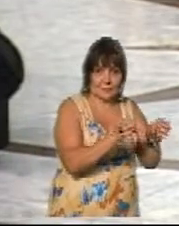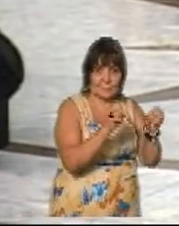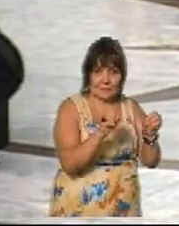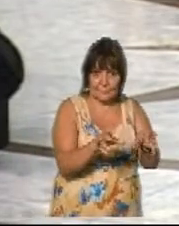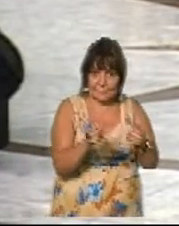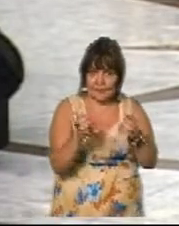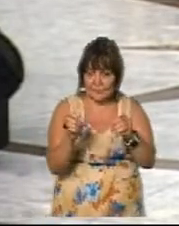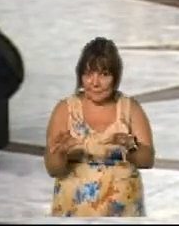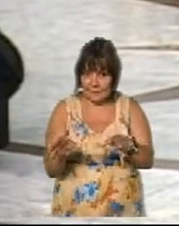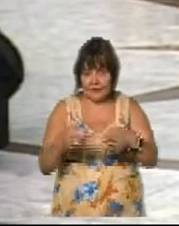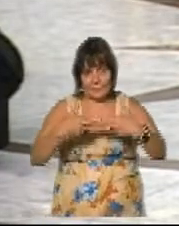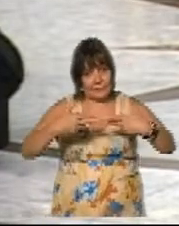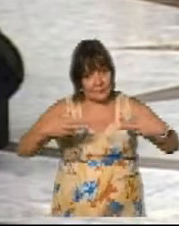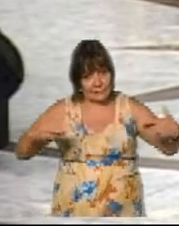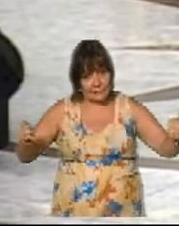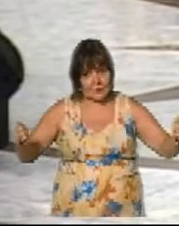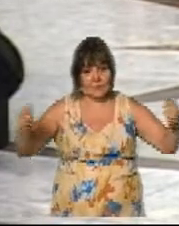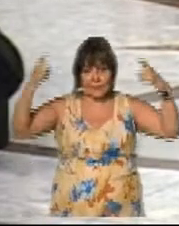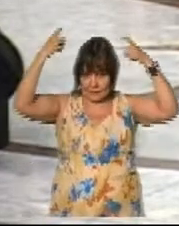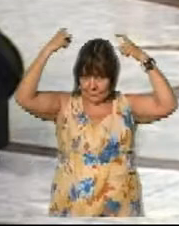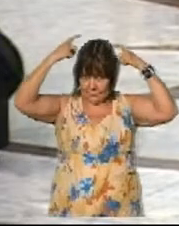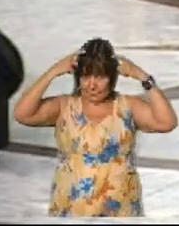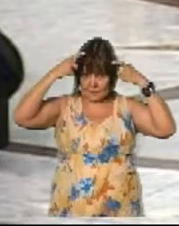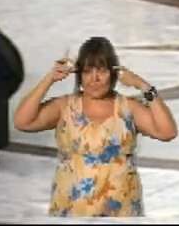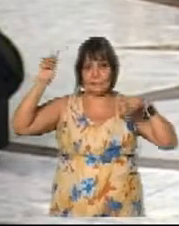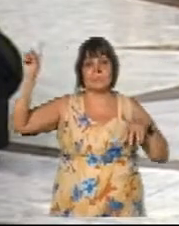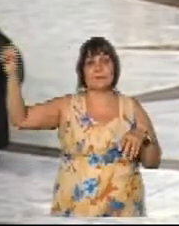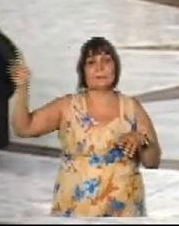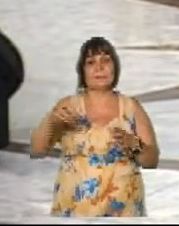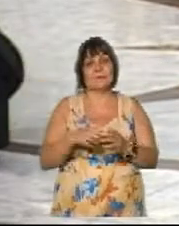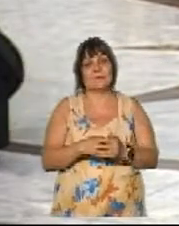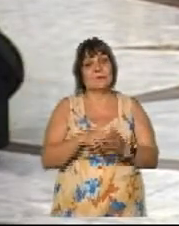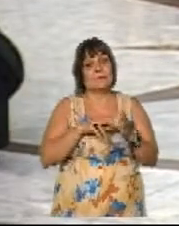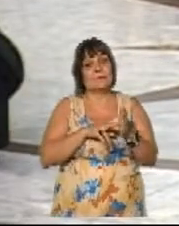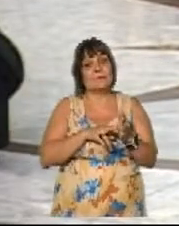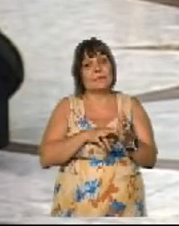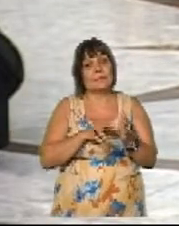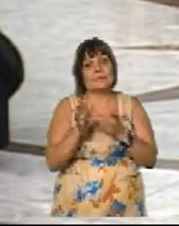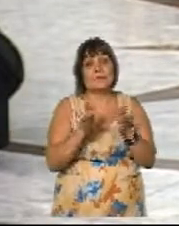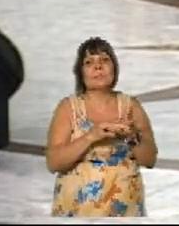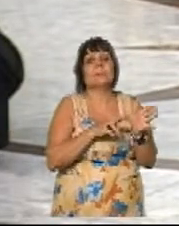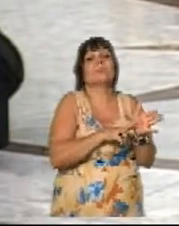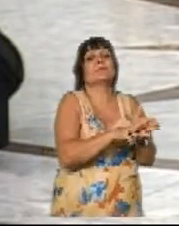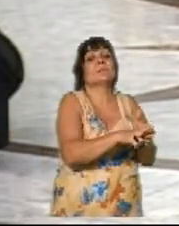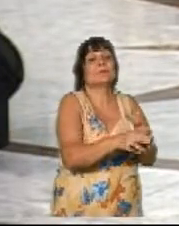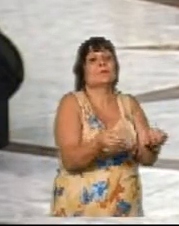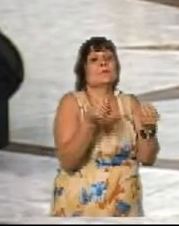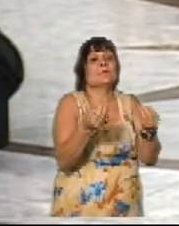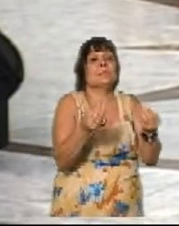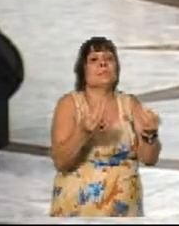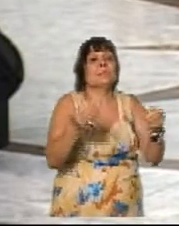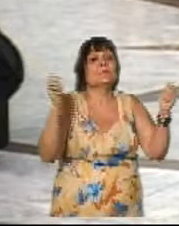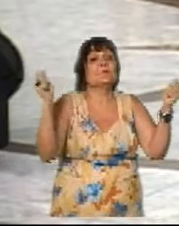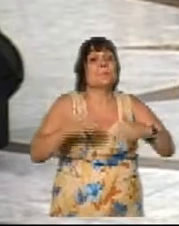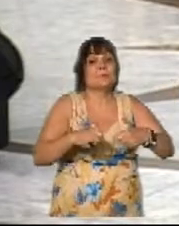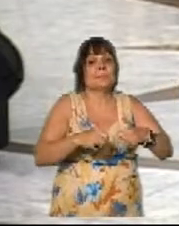anunciava o reino, e ele sempre se perguntava: o que que eu posso fazer pelos outros? Como é que